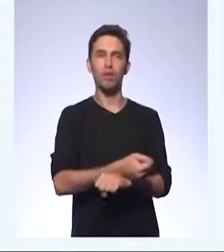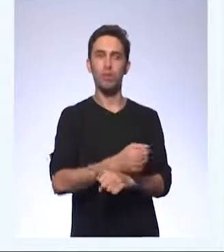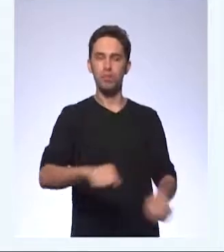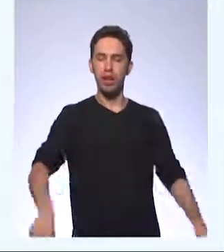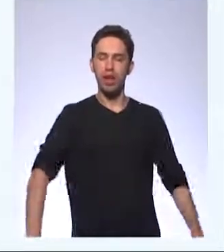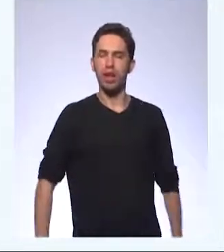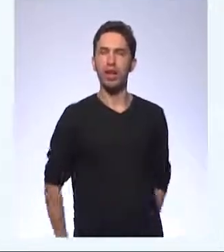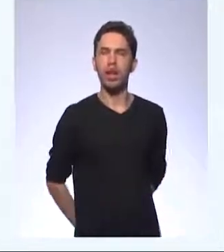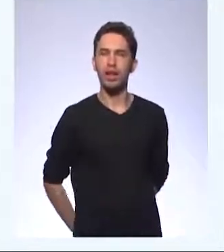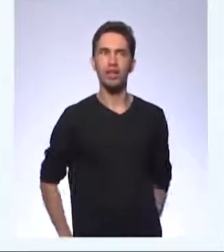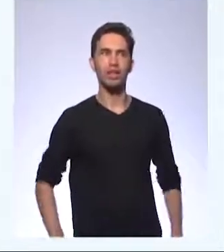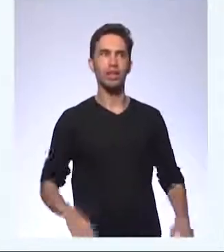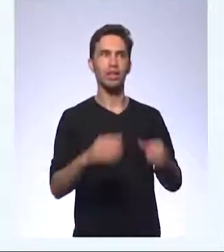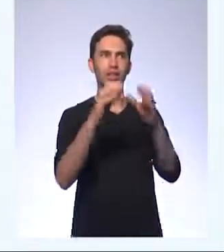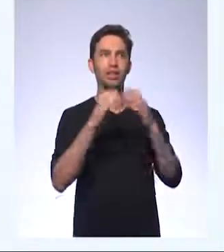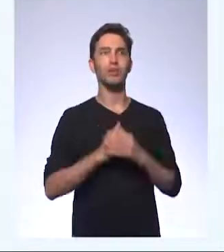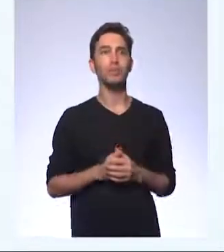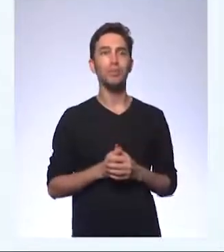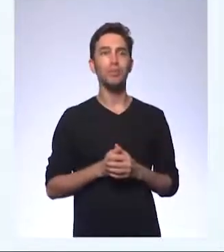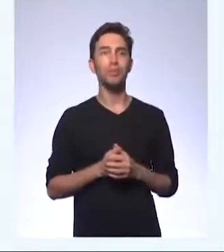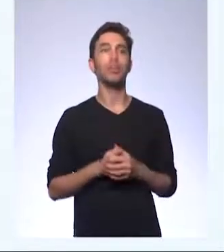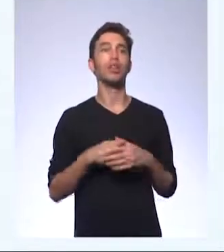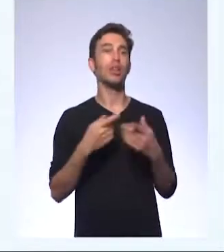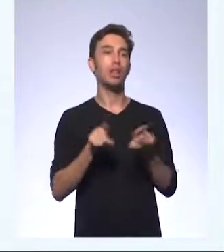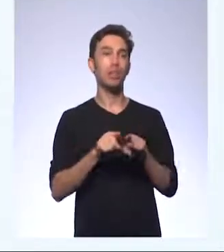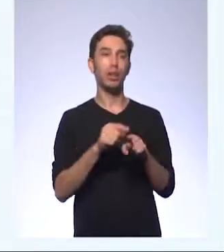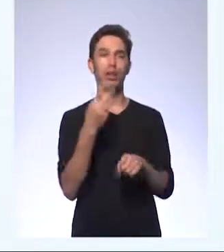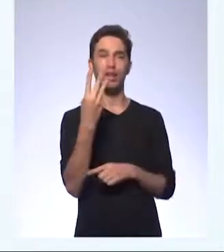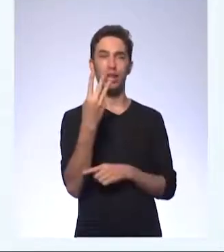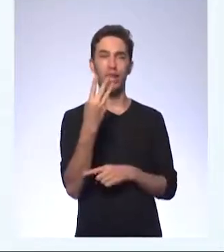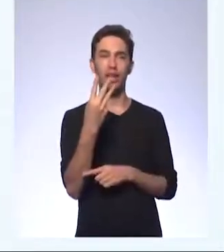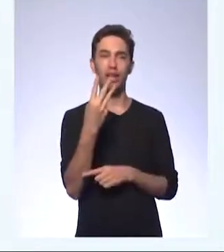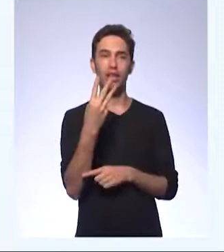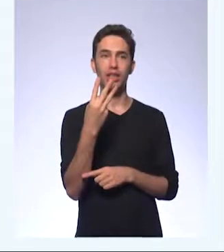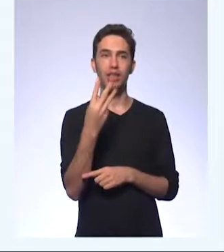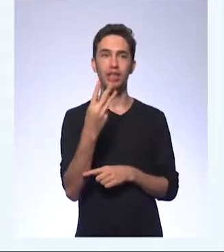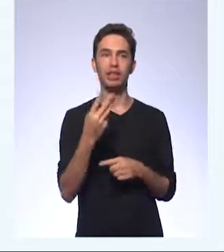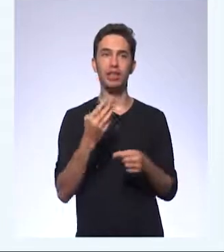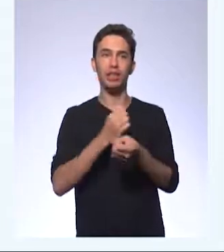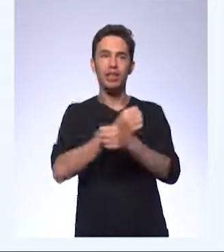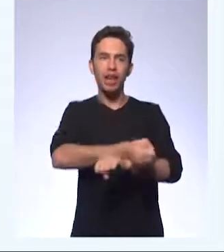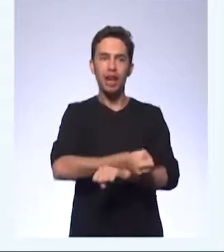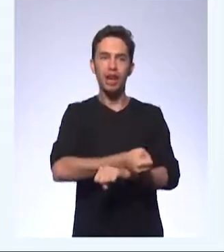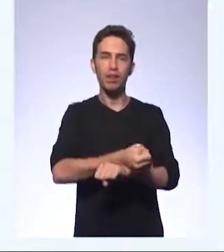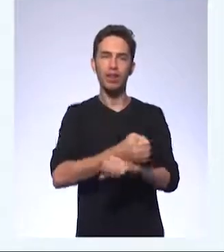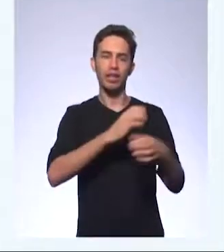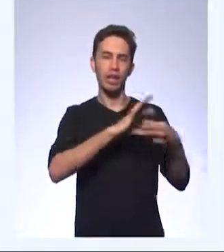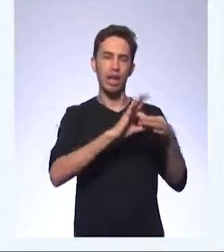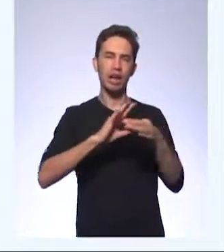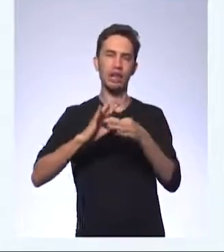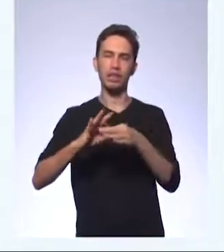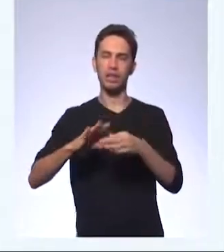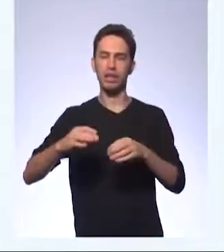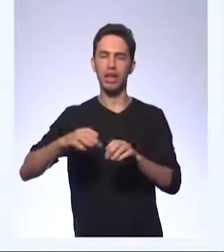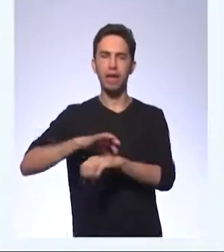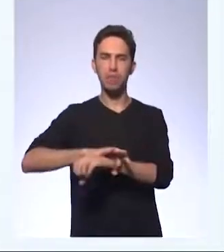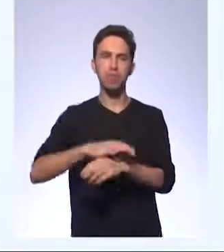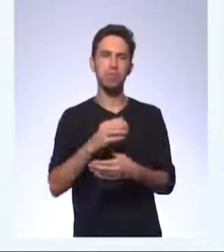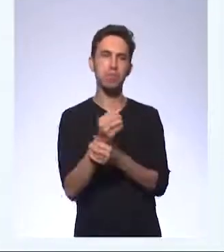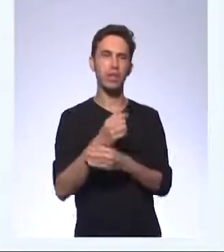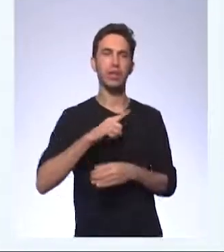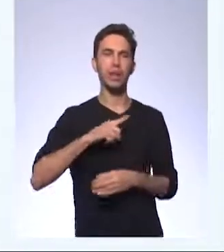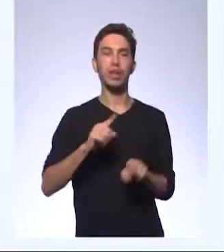ferro. E tem 3 escravinhos aqui andando acorrentado. E tem um lá dentro da